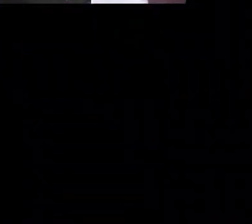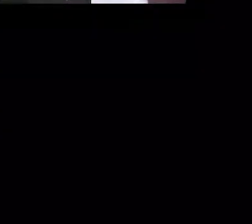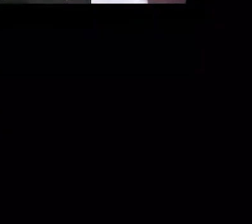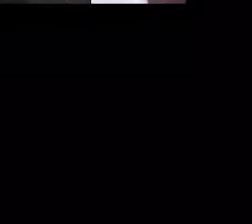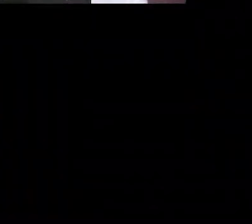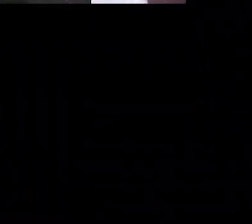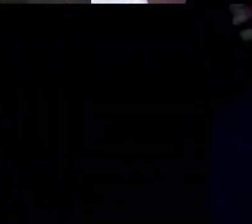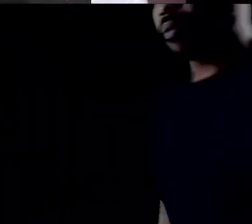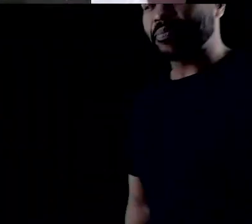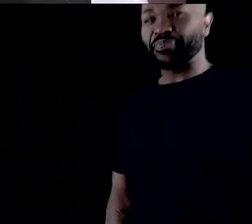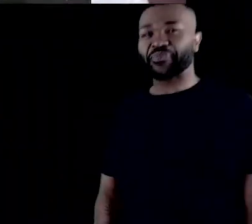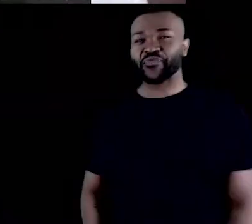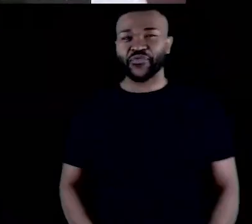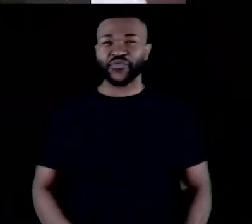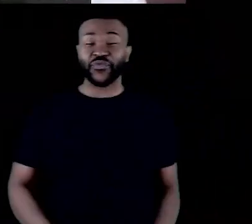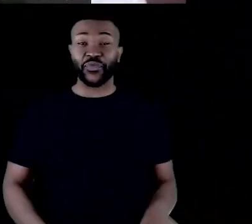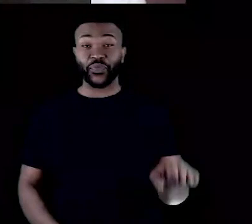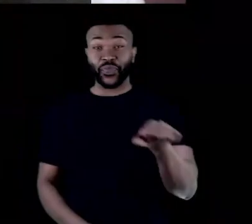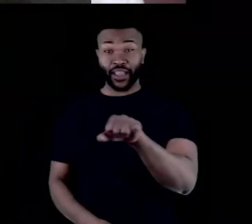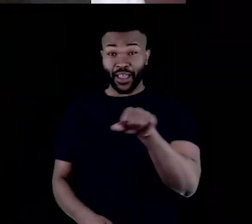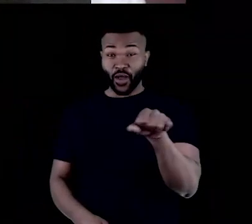É, o carro do ovo ainda está aqui.